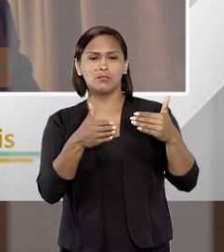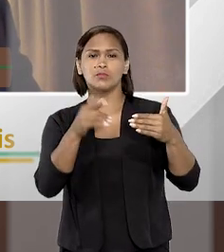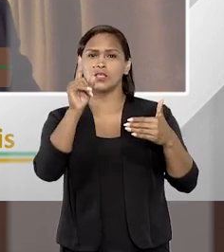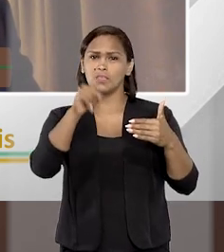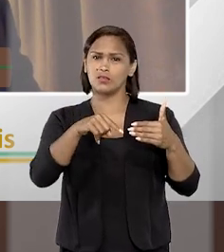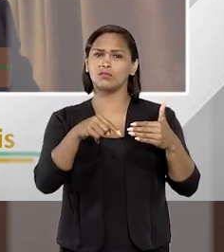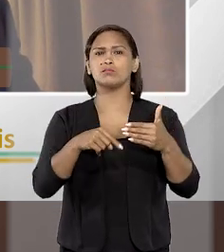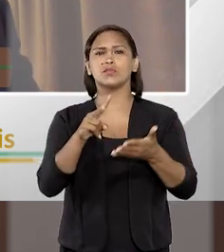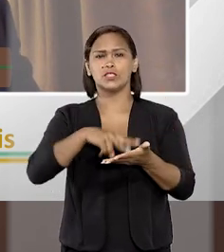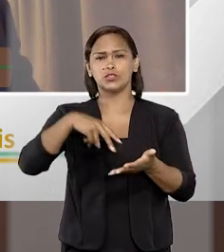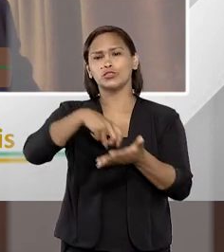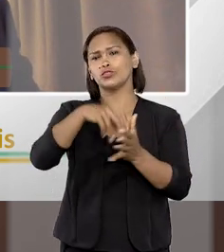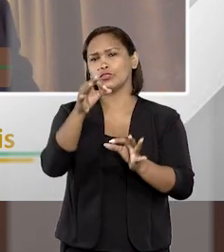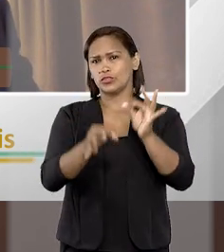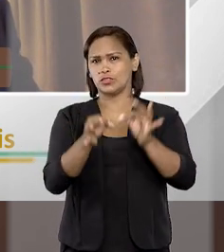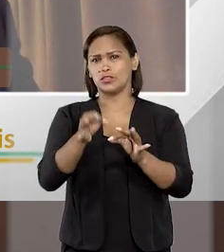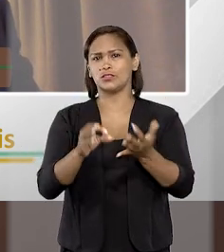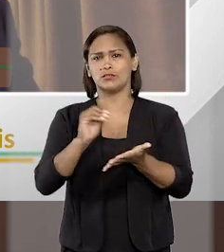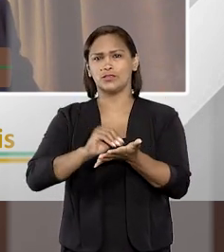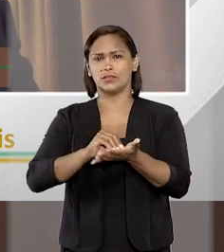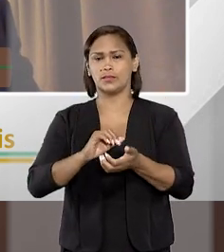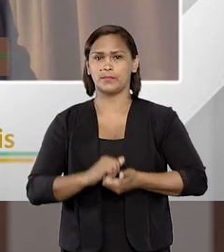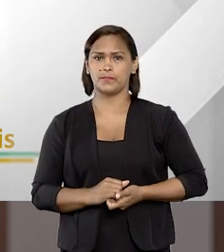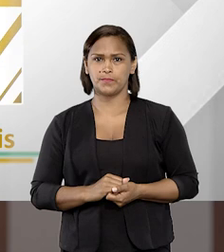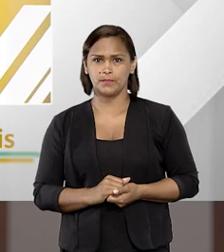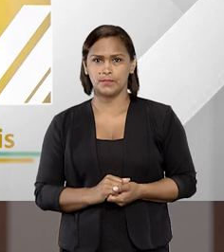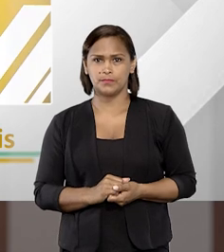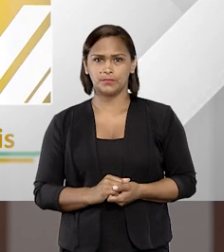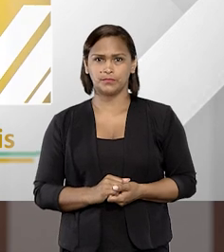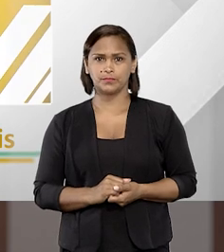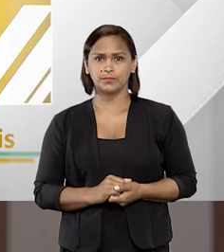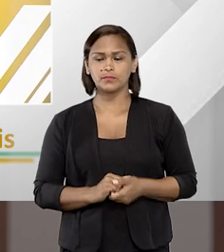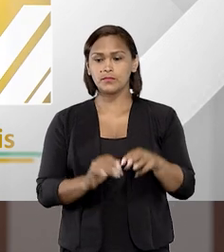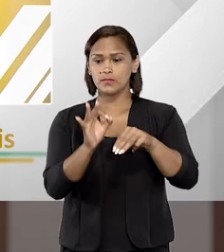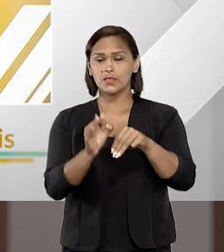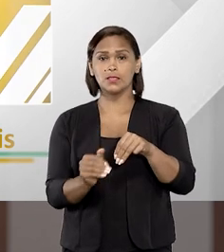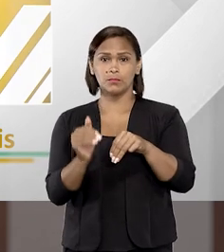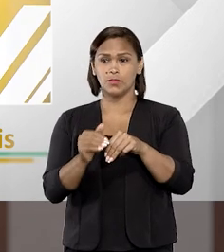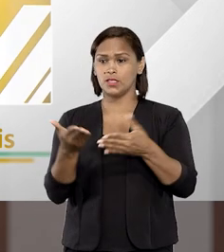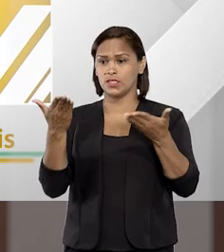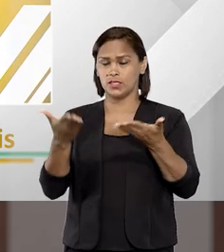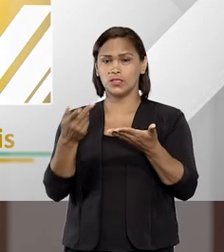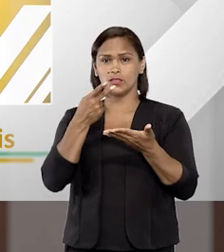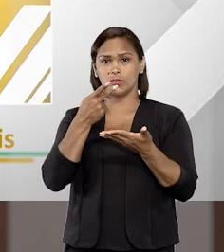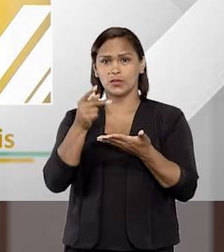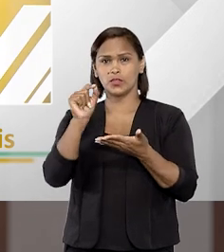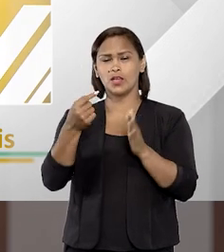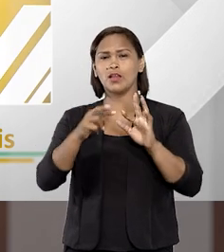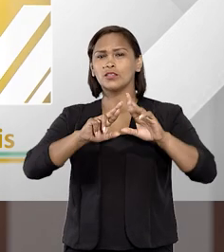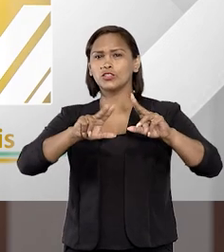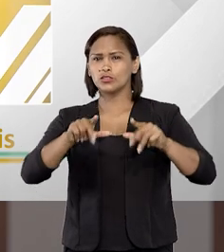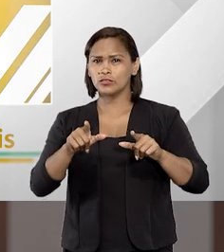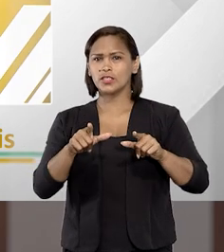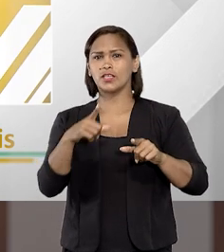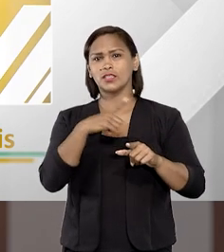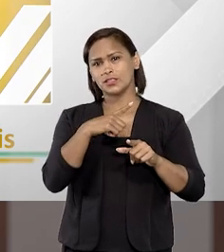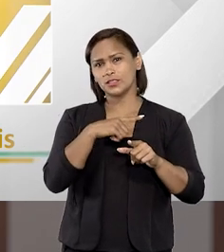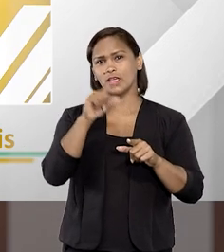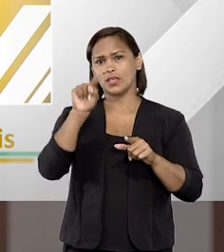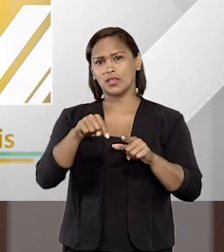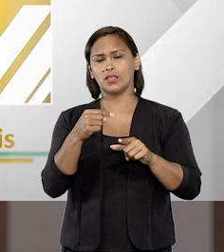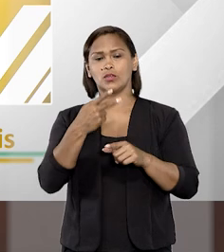espaço para o advento de injustiça início 7 a diferenças então